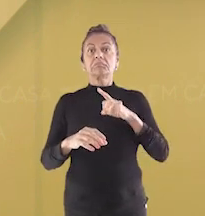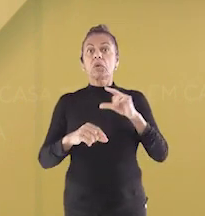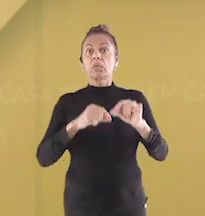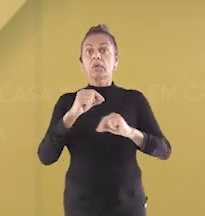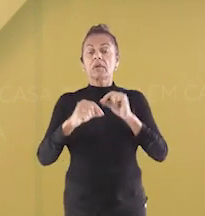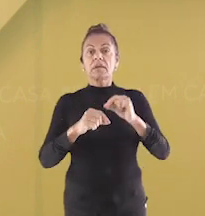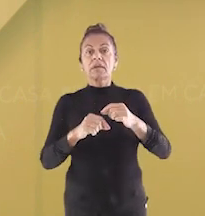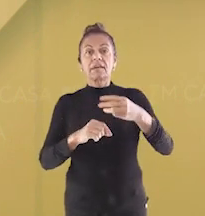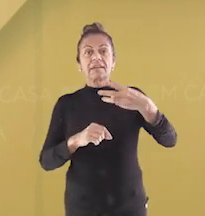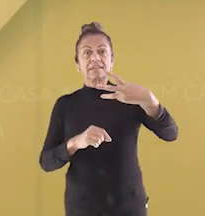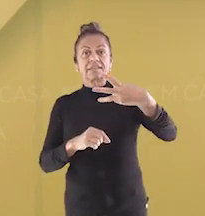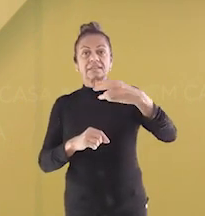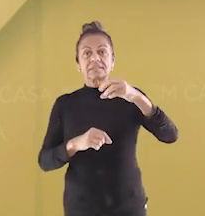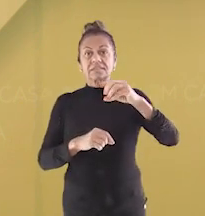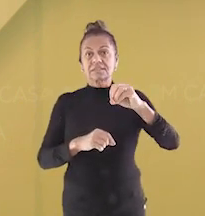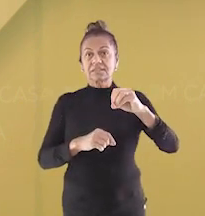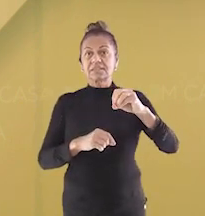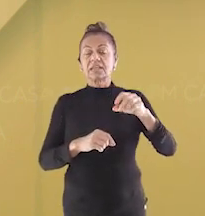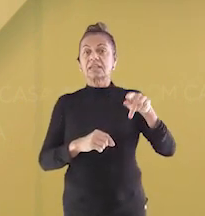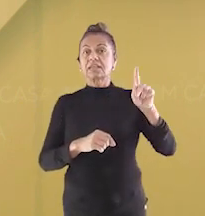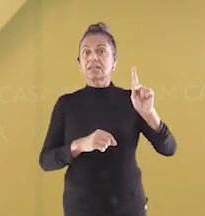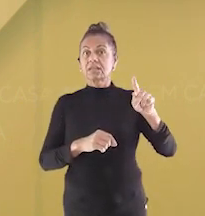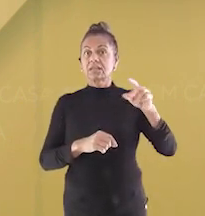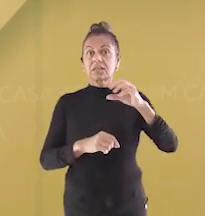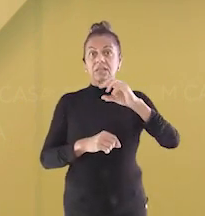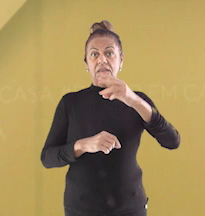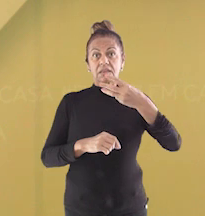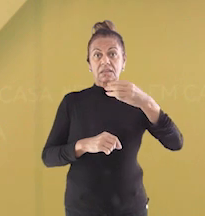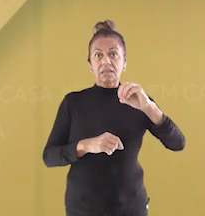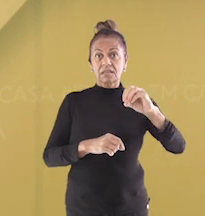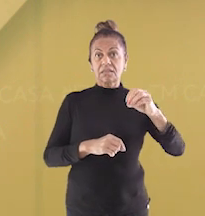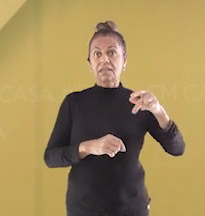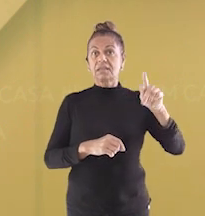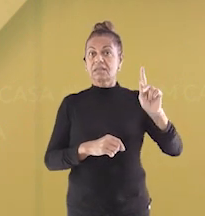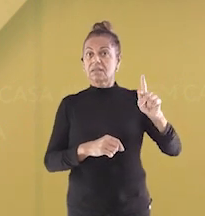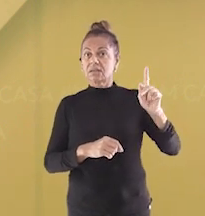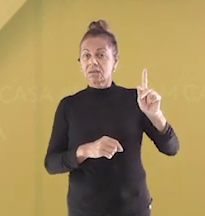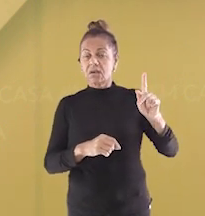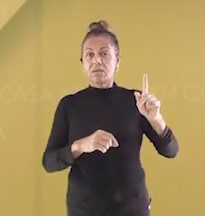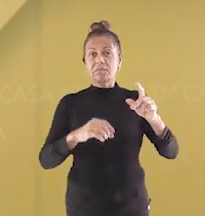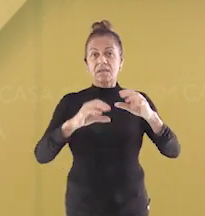Ela se inicia 30 quilômetros abaixo da crosta e chega a